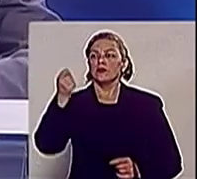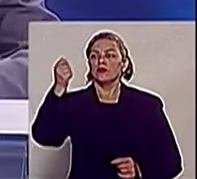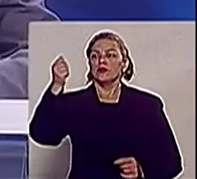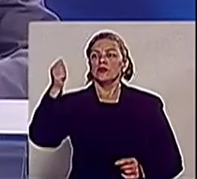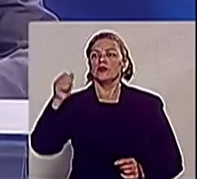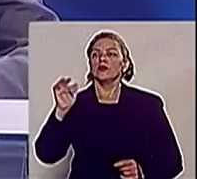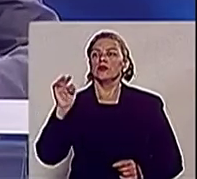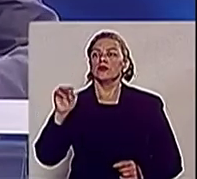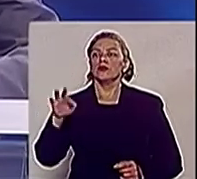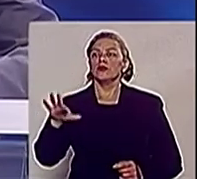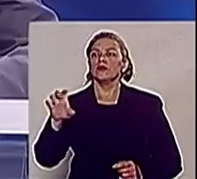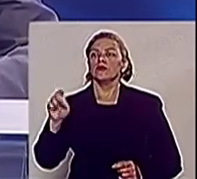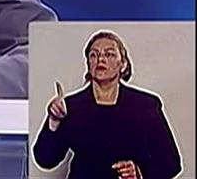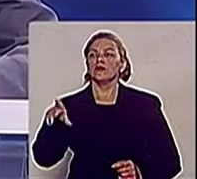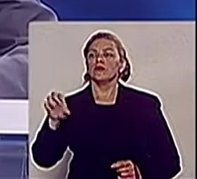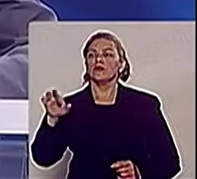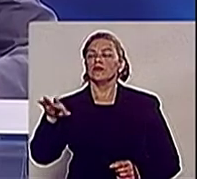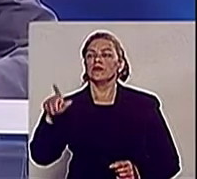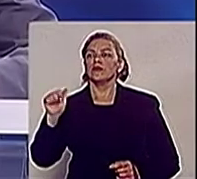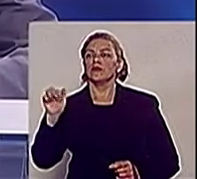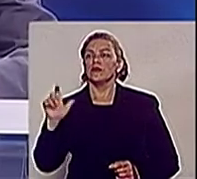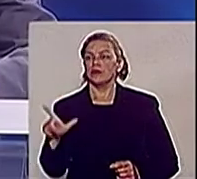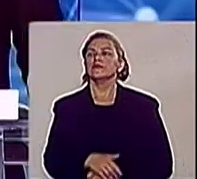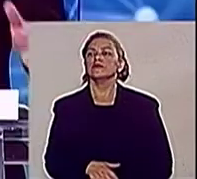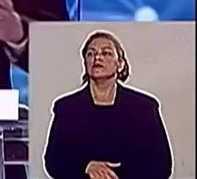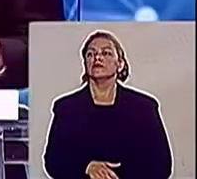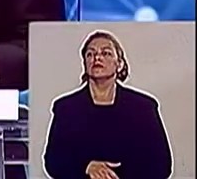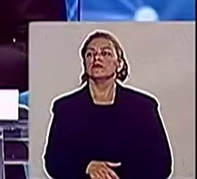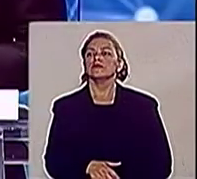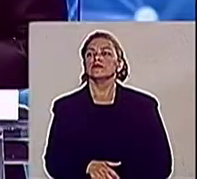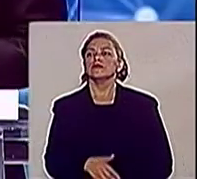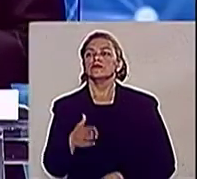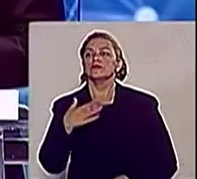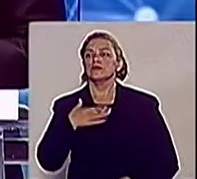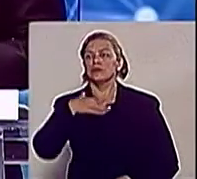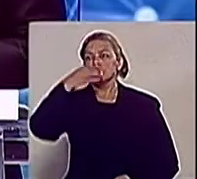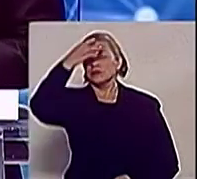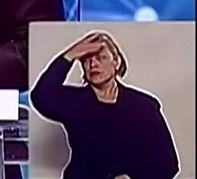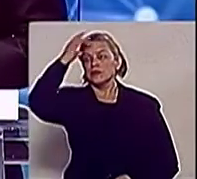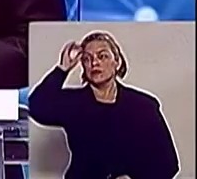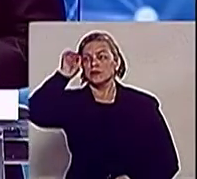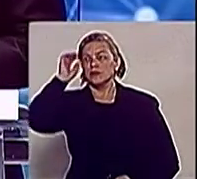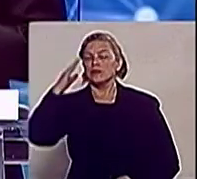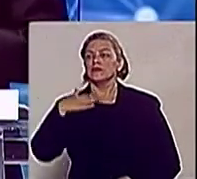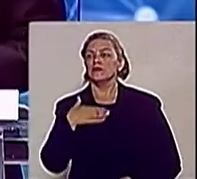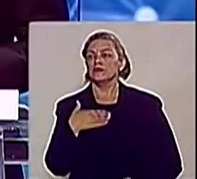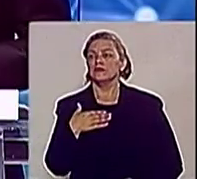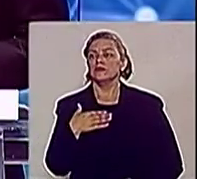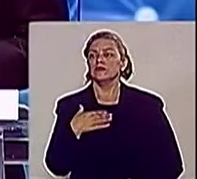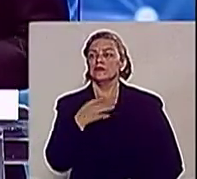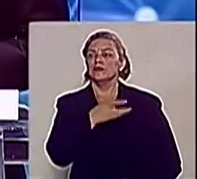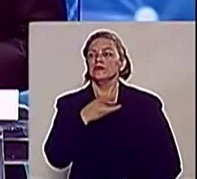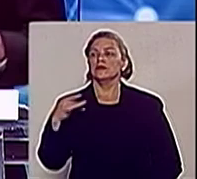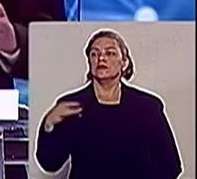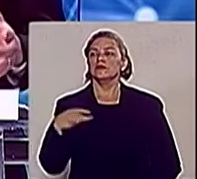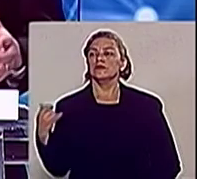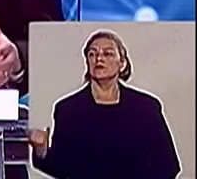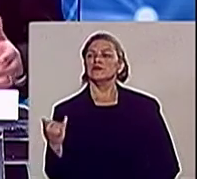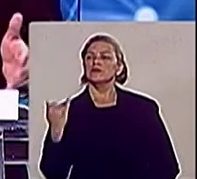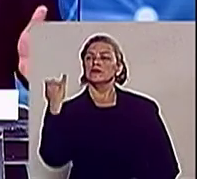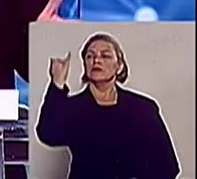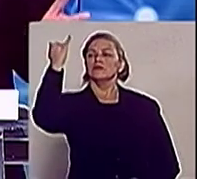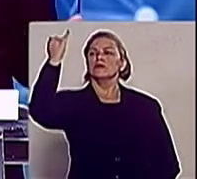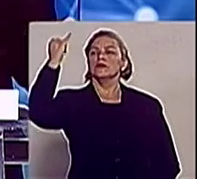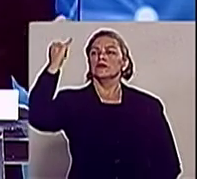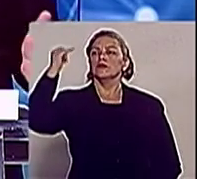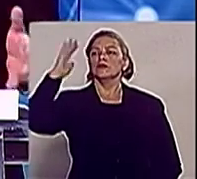paralisada por falta de pagamento de massa asfáltica. No meu governo, a saúde é prioridade, vai ser prioridade. Nós temos que entender